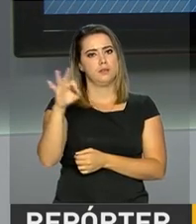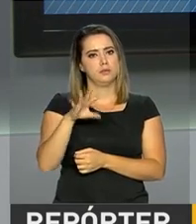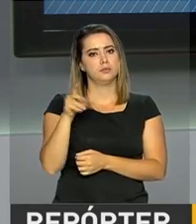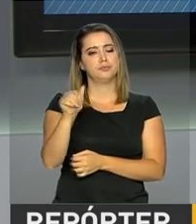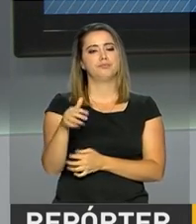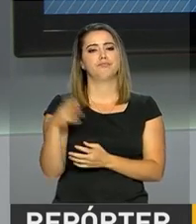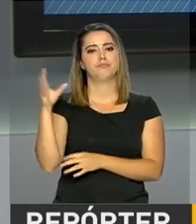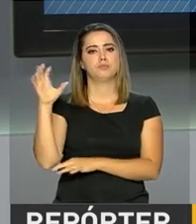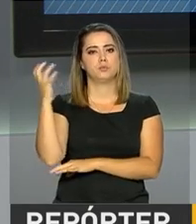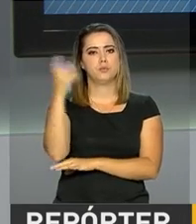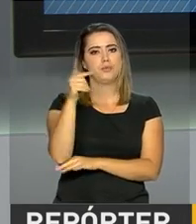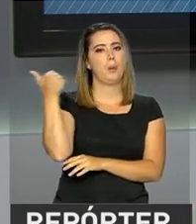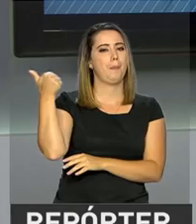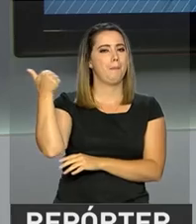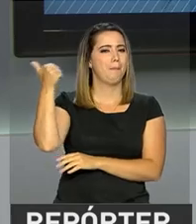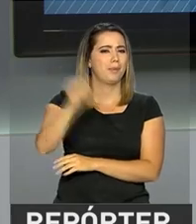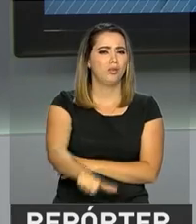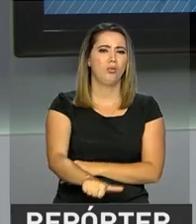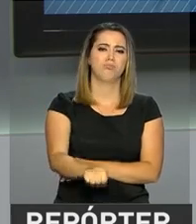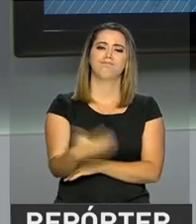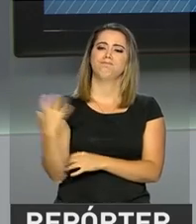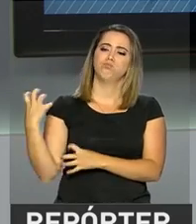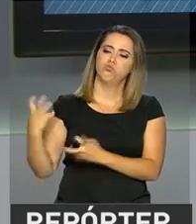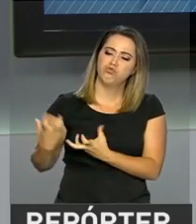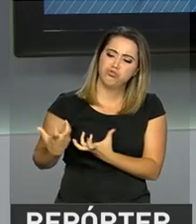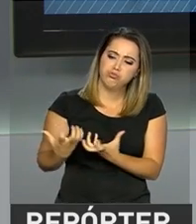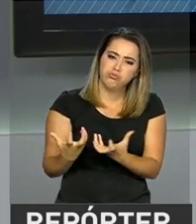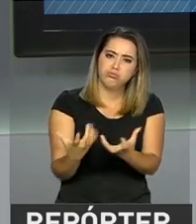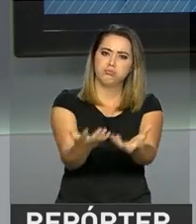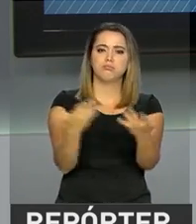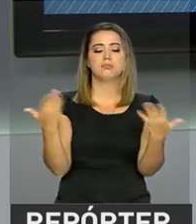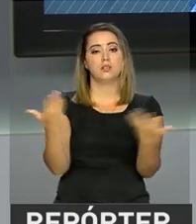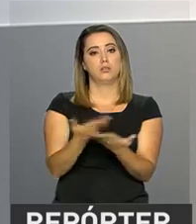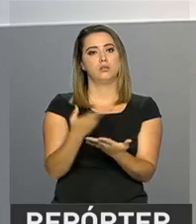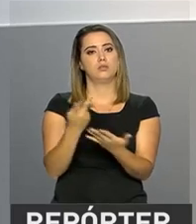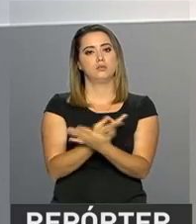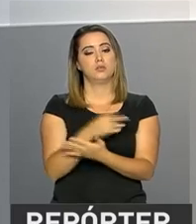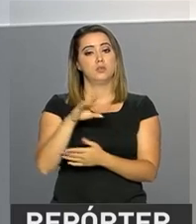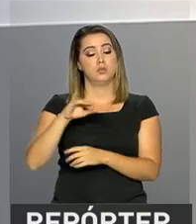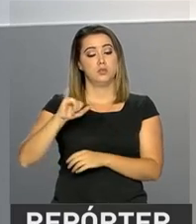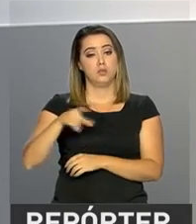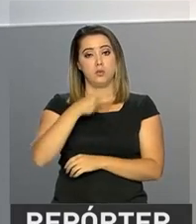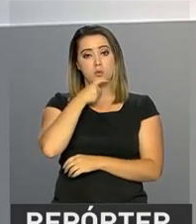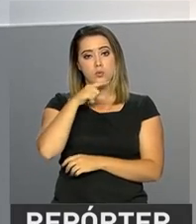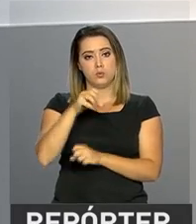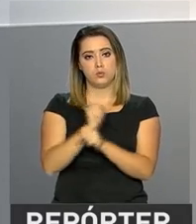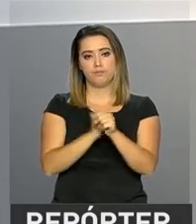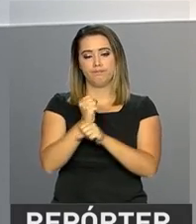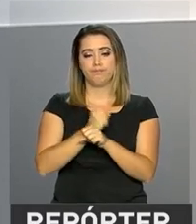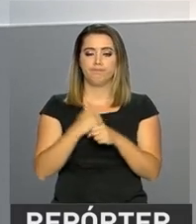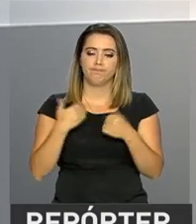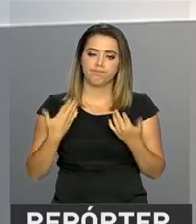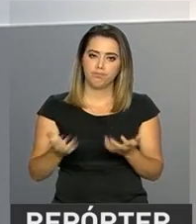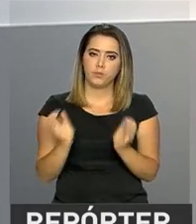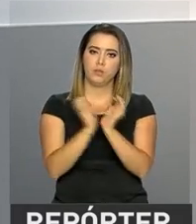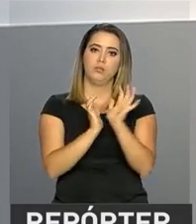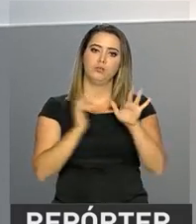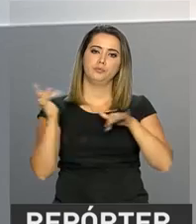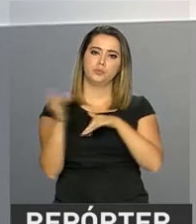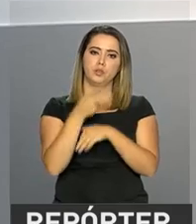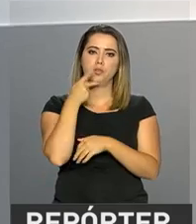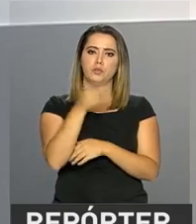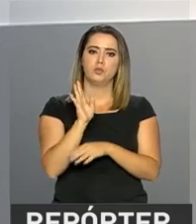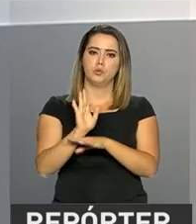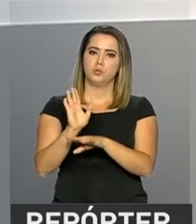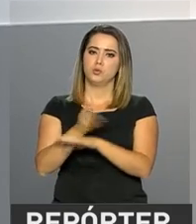parque. Esse é o pior incêndio desde que o parque foi ampliado em julho deste ano. Pelas redes sociais, o presidente Michel Temer falou sobre